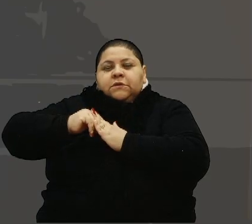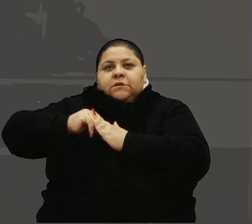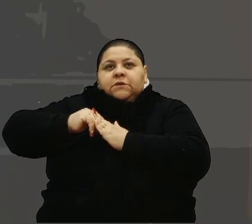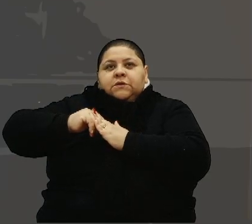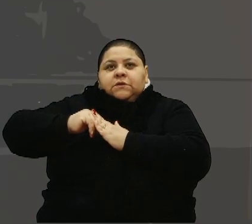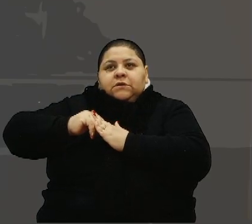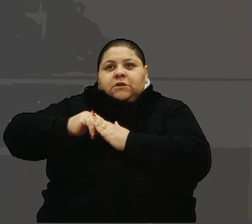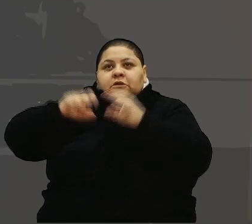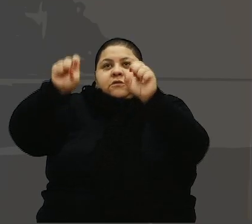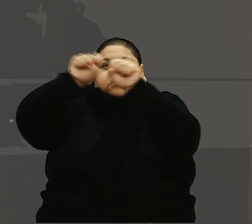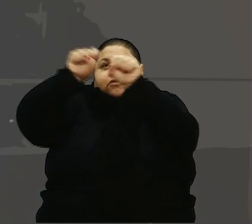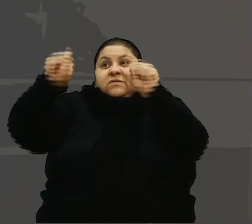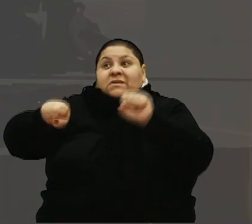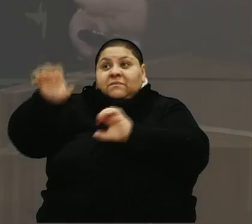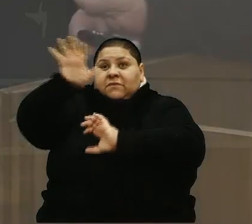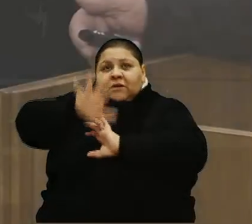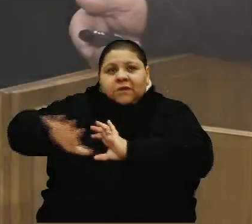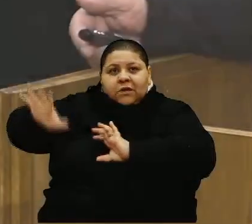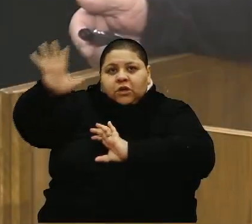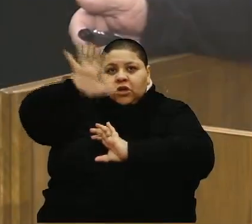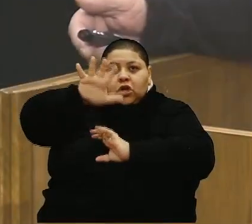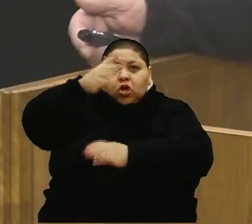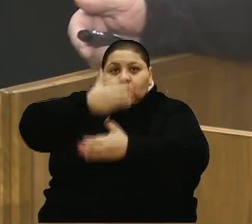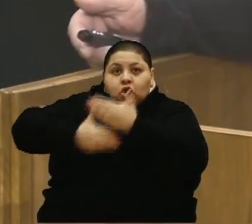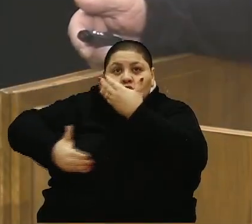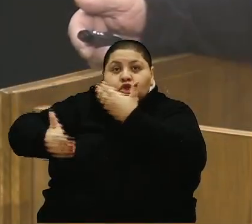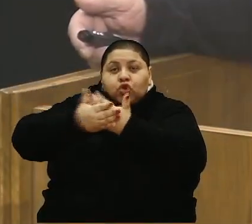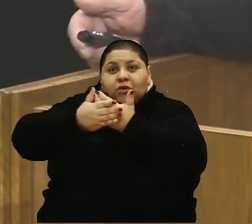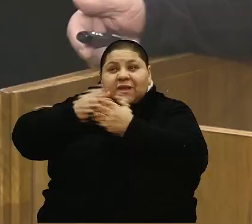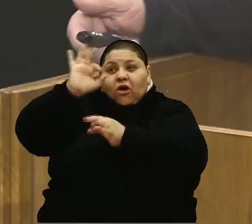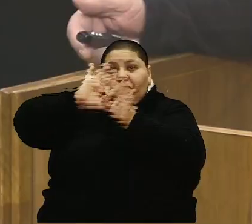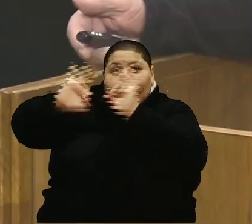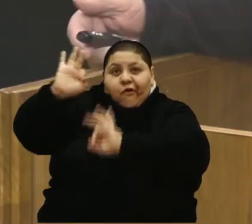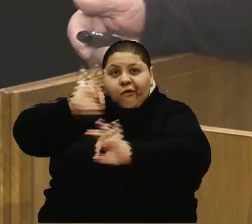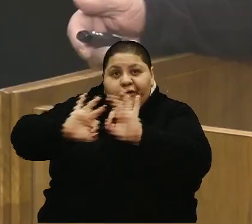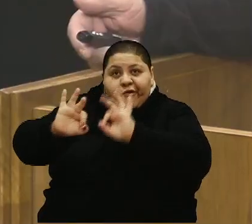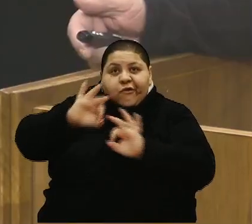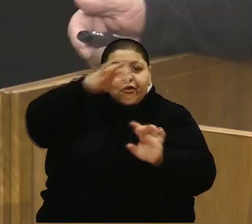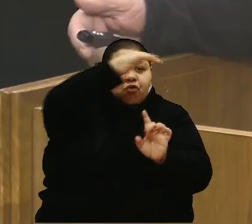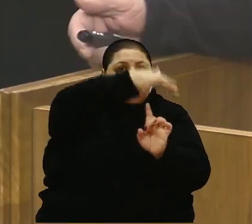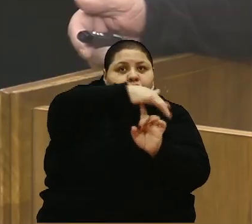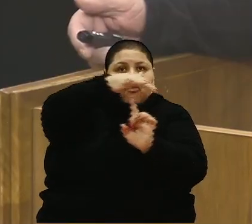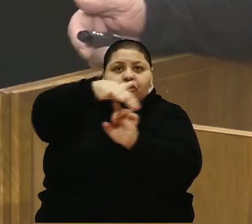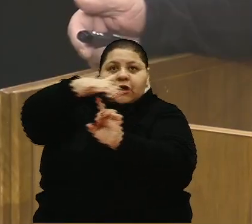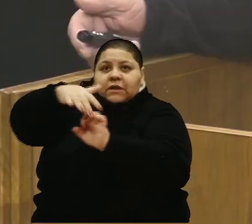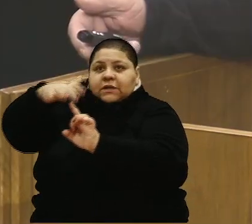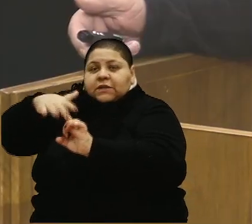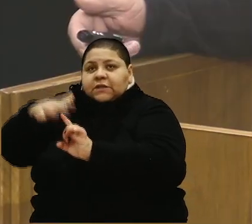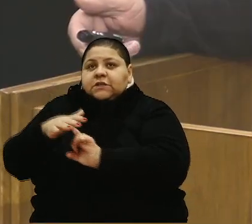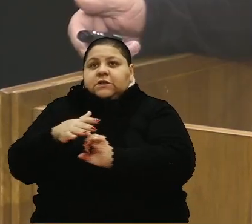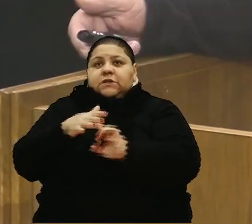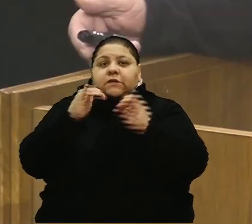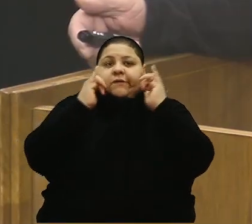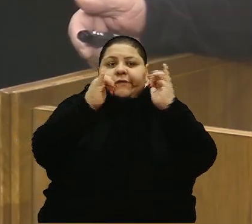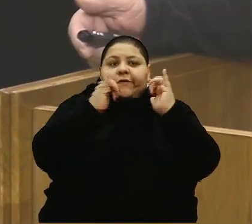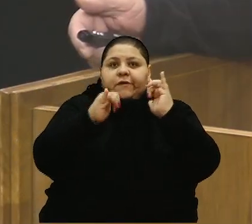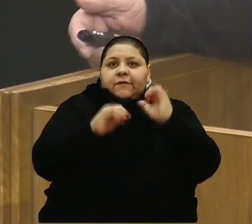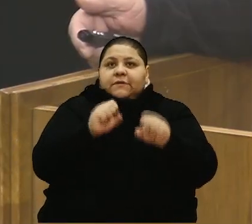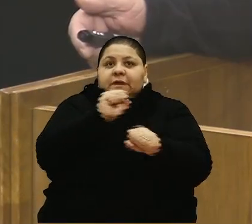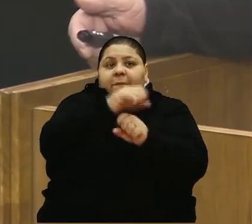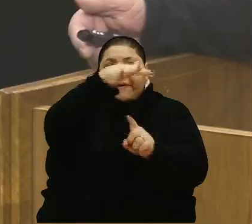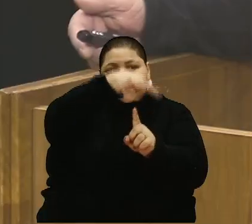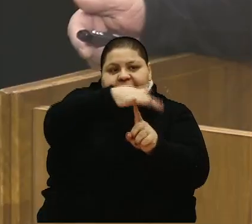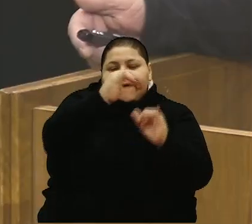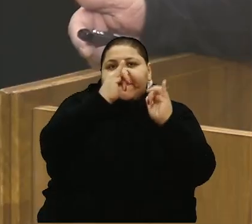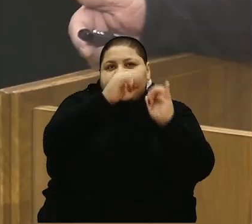no sistema como um todo. Então, toda a reformulação das estações de transbordo, das paradas de ônibus, que